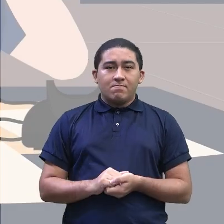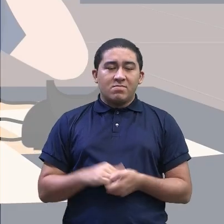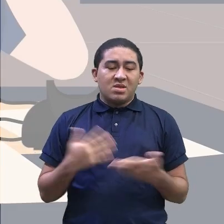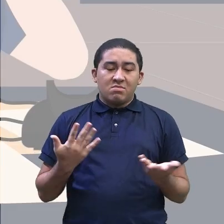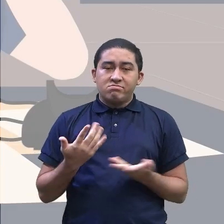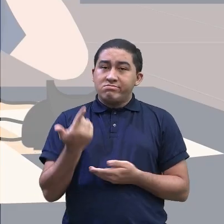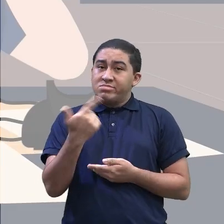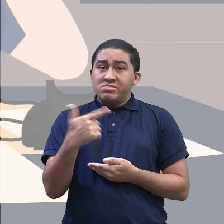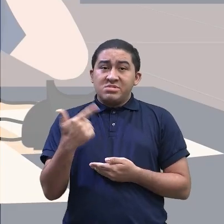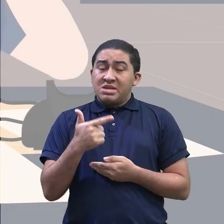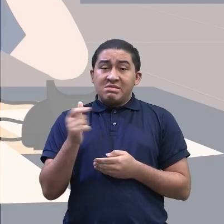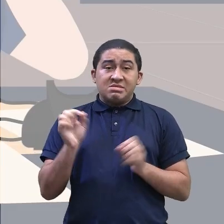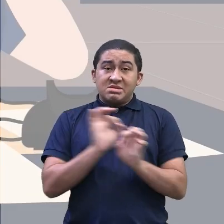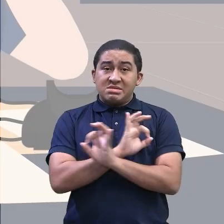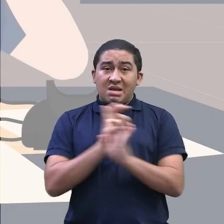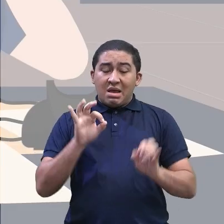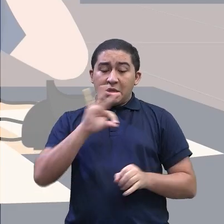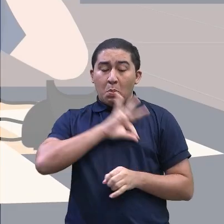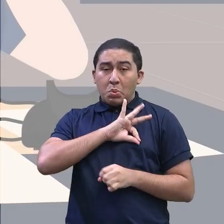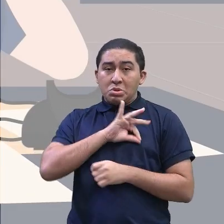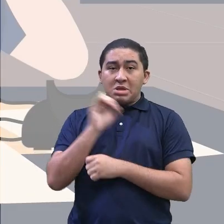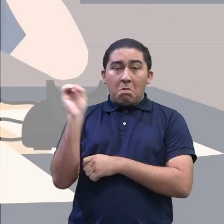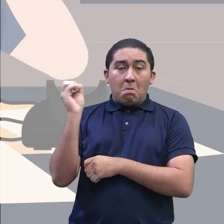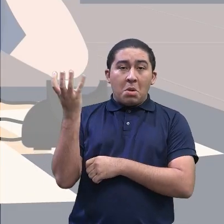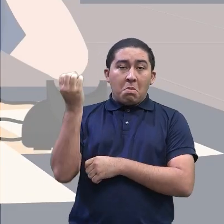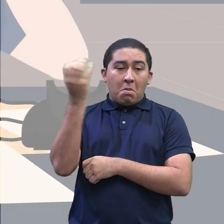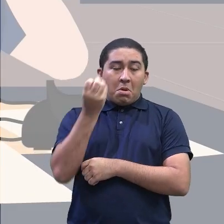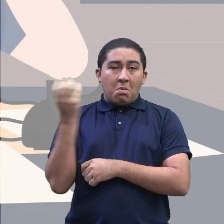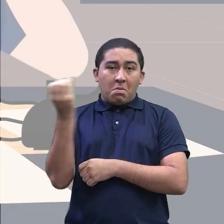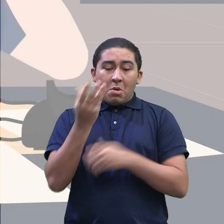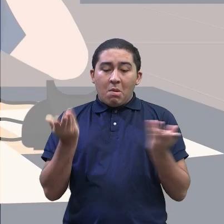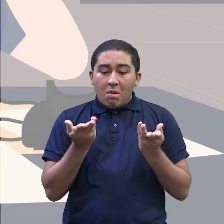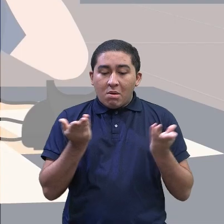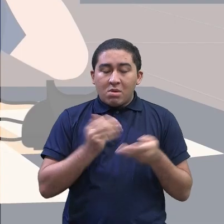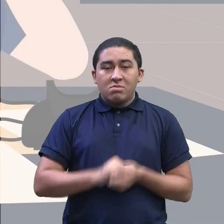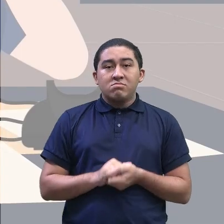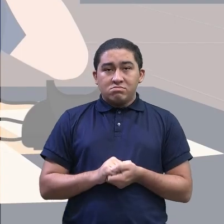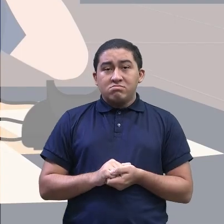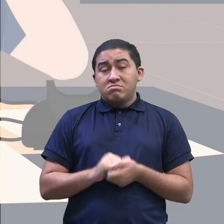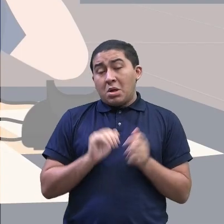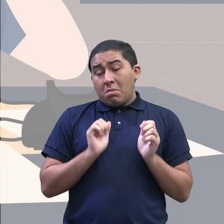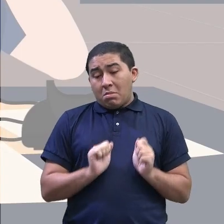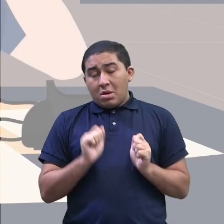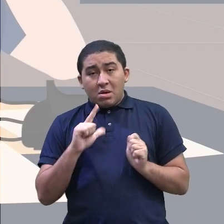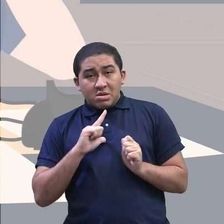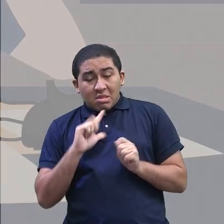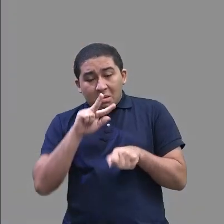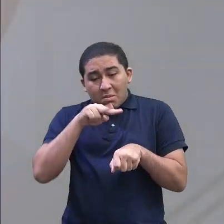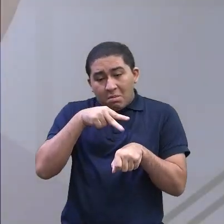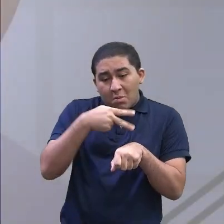Sem viatura disponível no momento. Mandaremos alguém assim que possível.